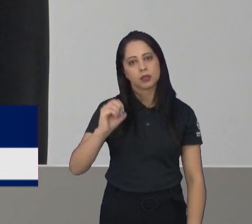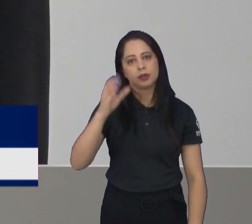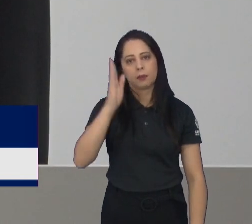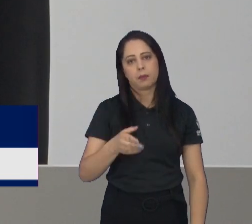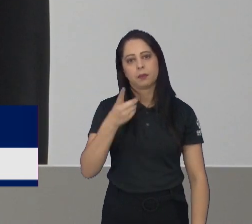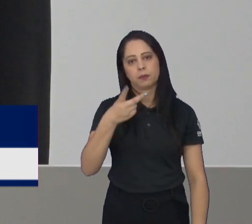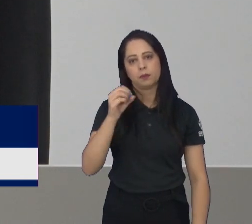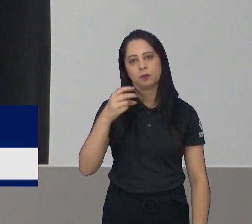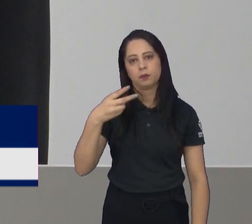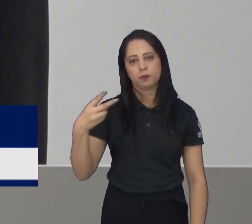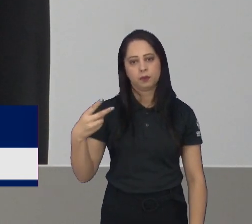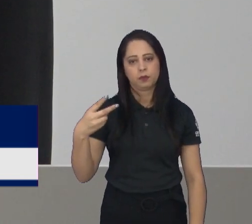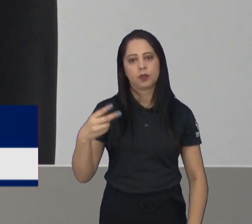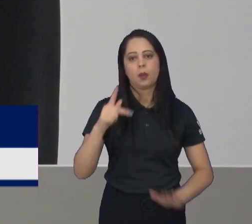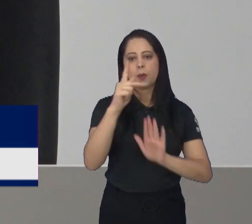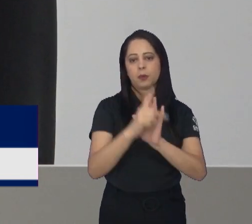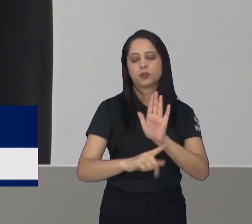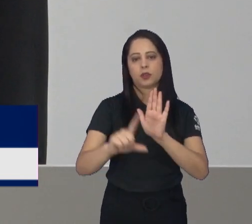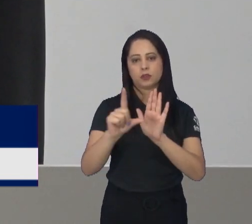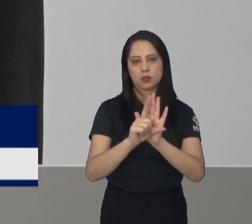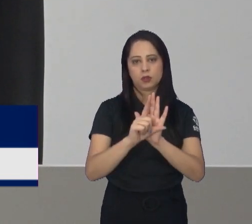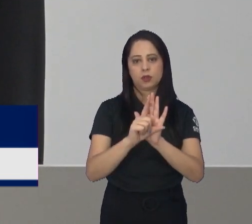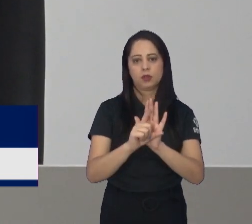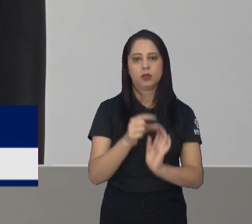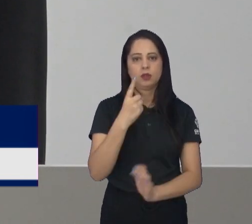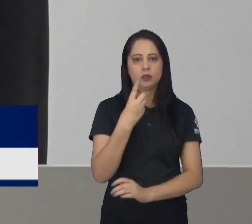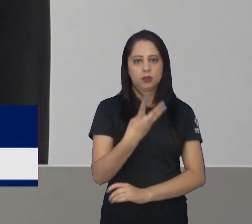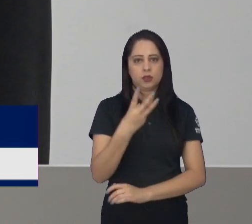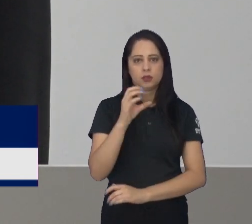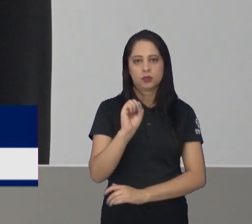8870/2022, projeto de lei número